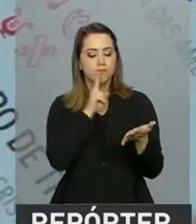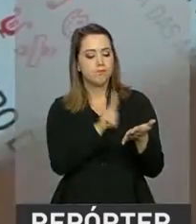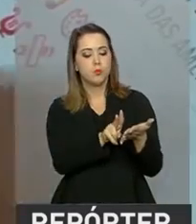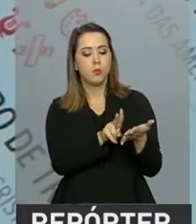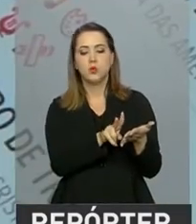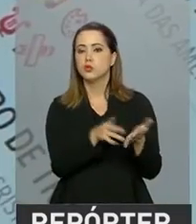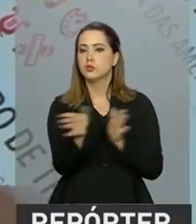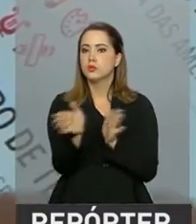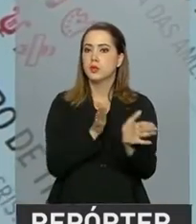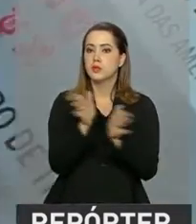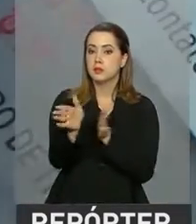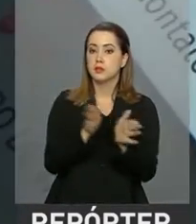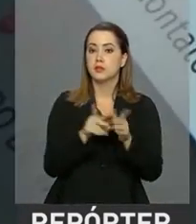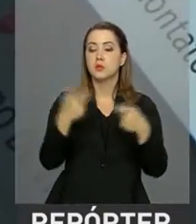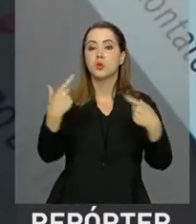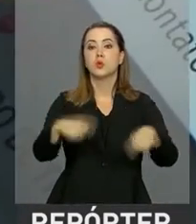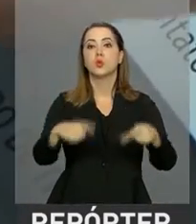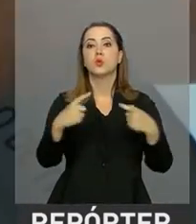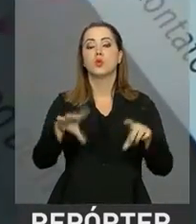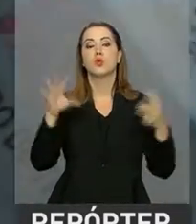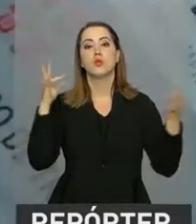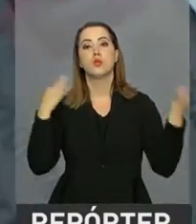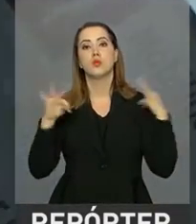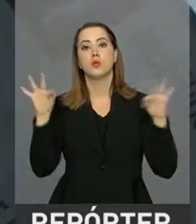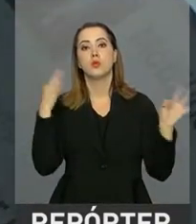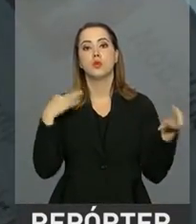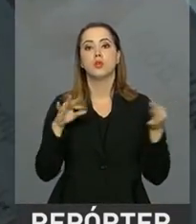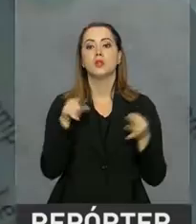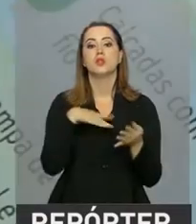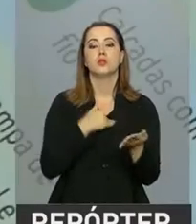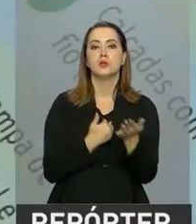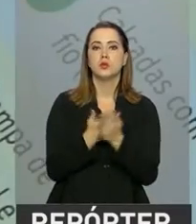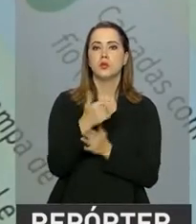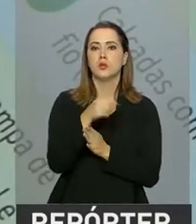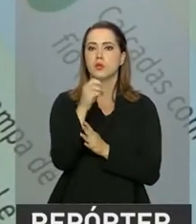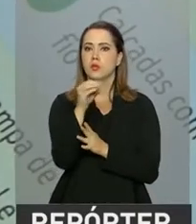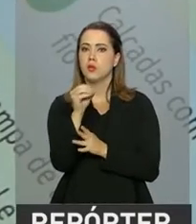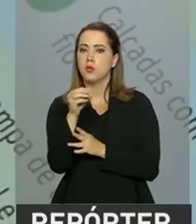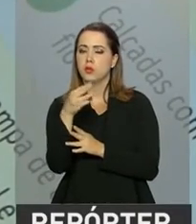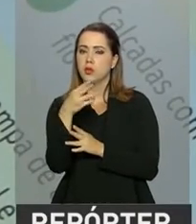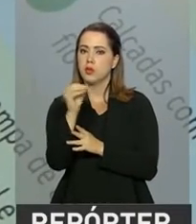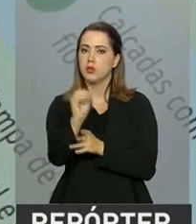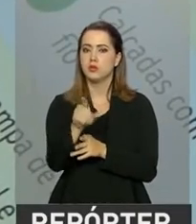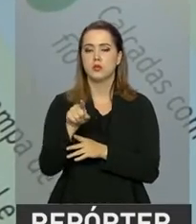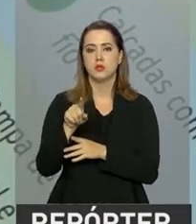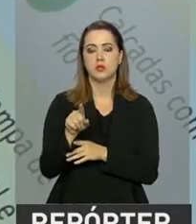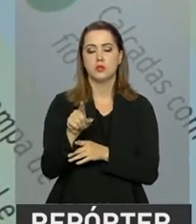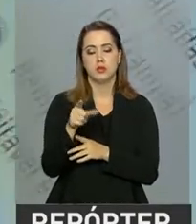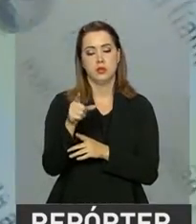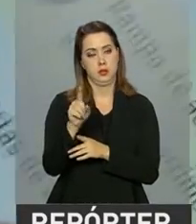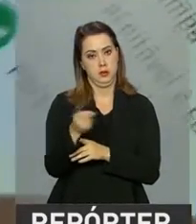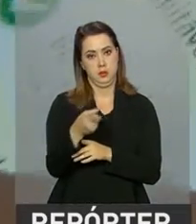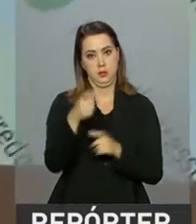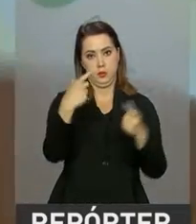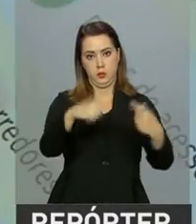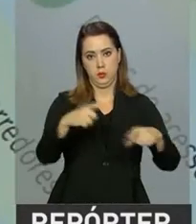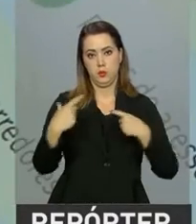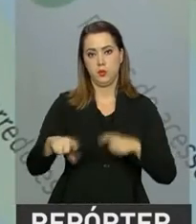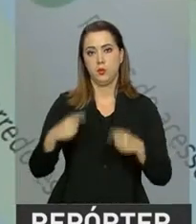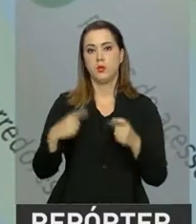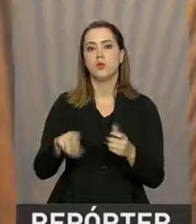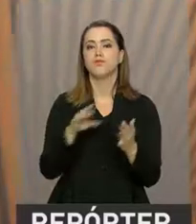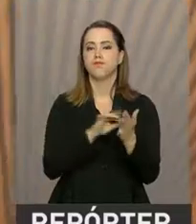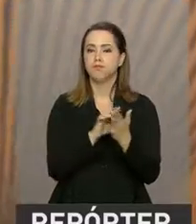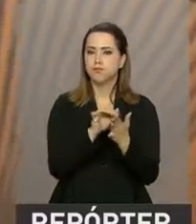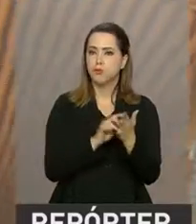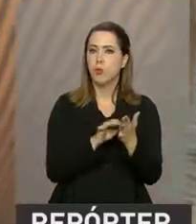foi lançada pelo Ministério do Turismo em 2014 e já conta com mais de 530 mil estabelecimentos cadastrados em todo o